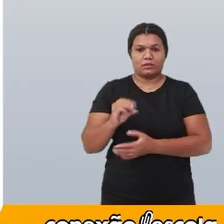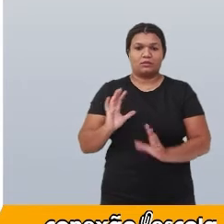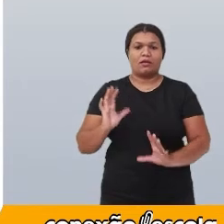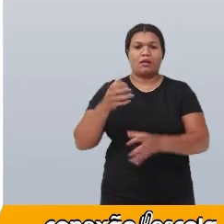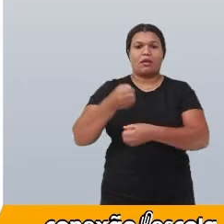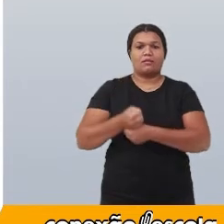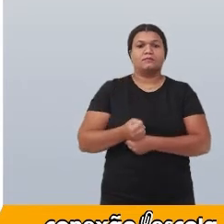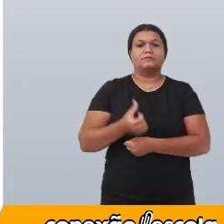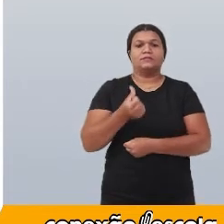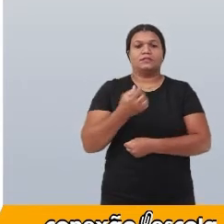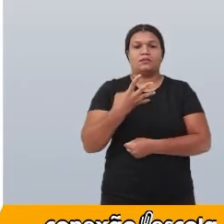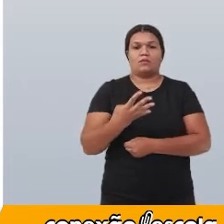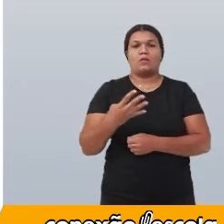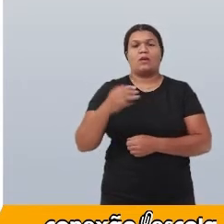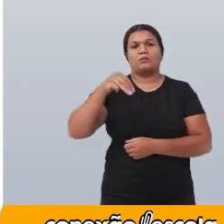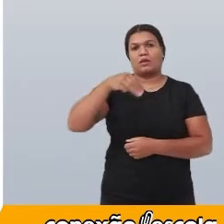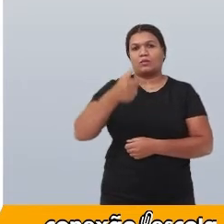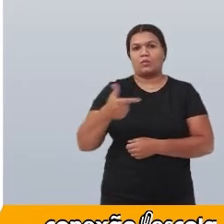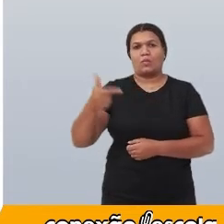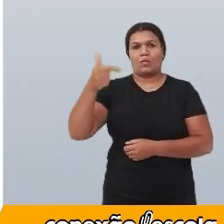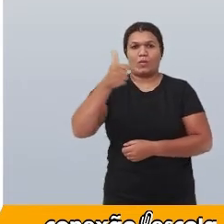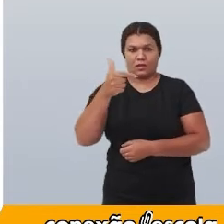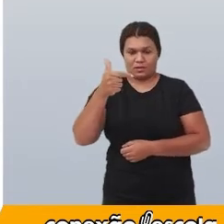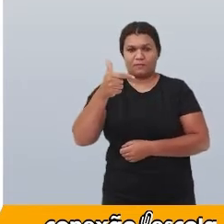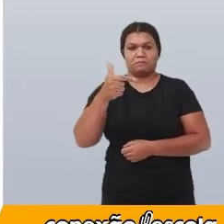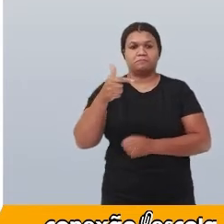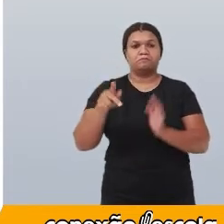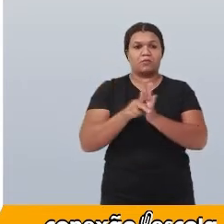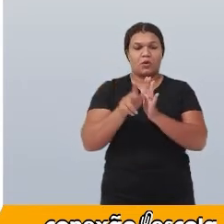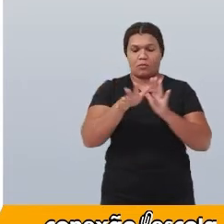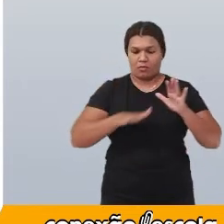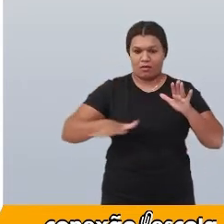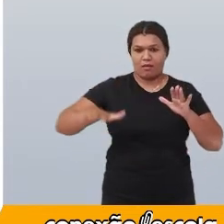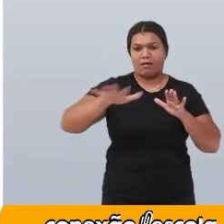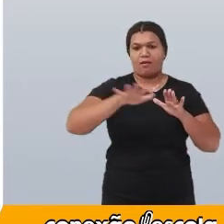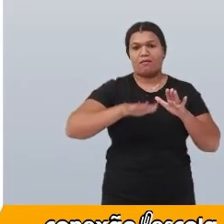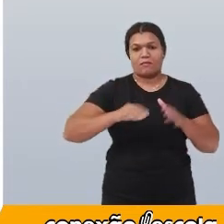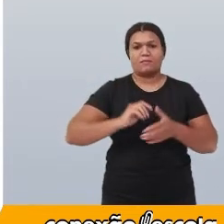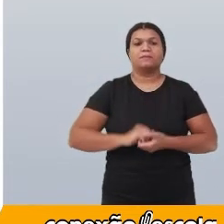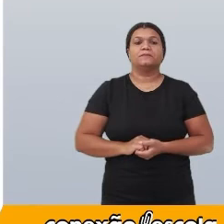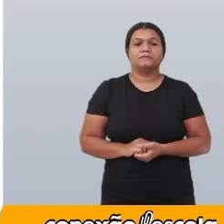64 metros quadrados dessa figura.